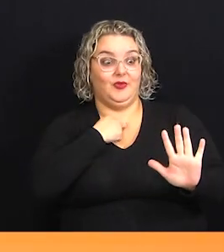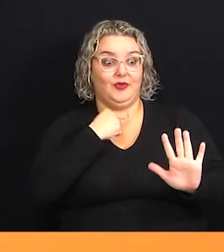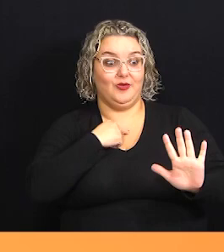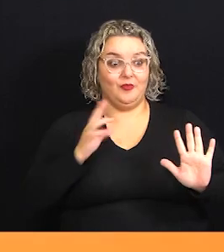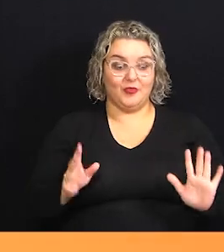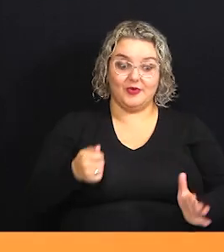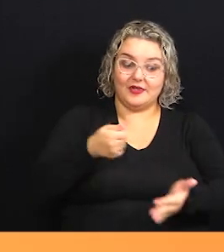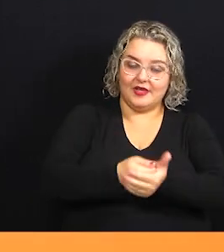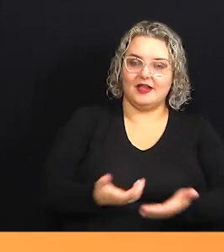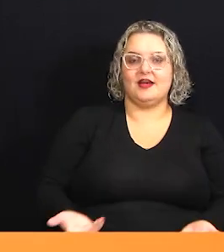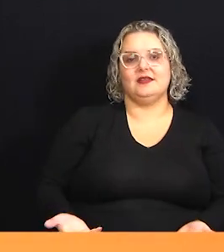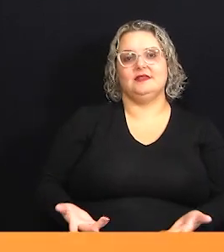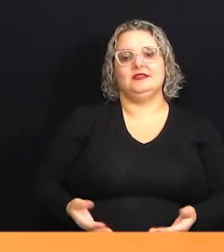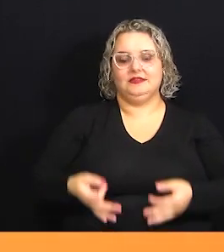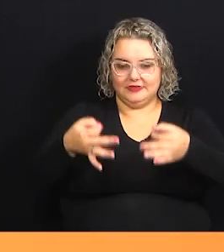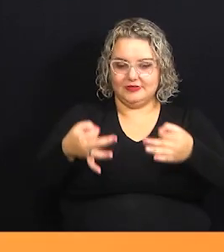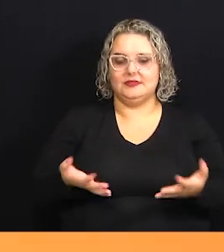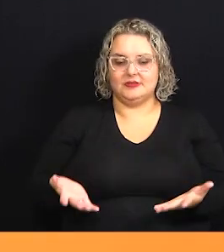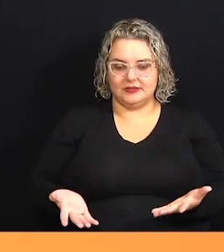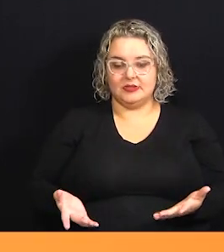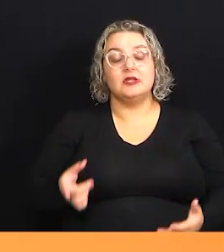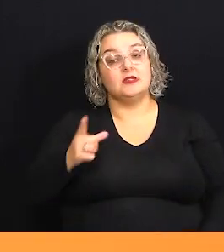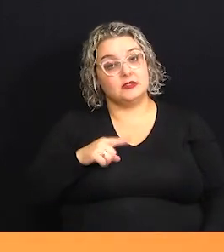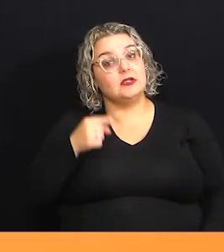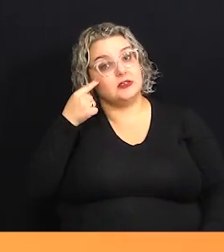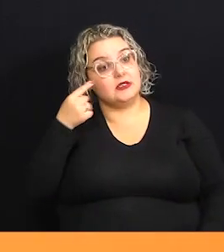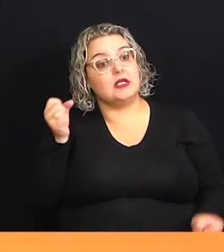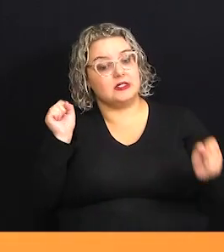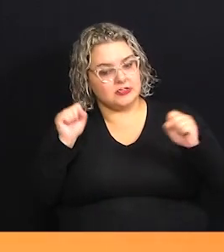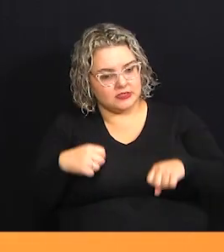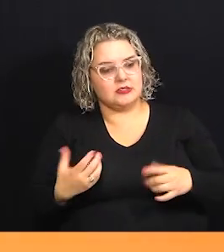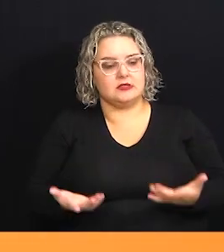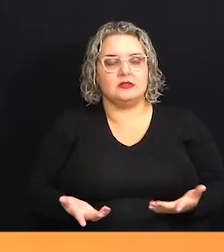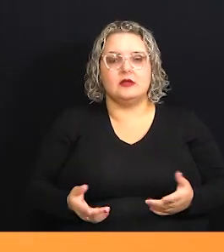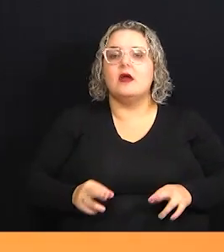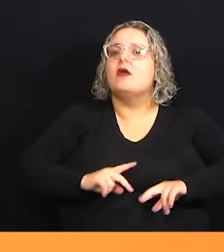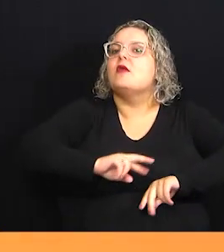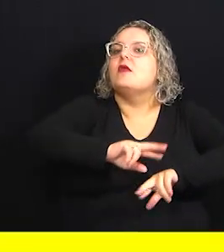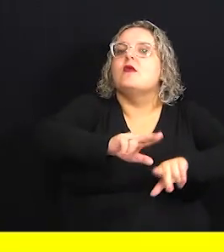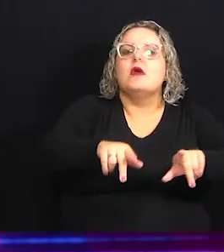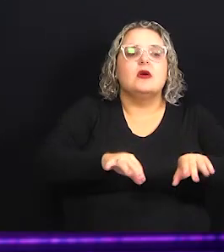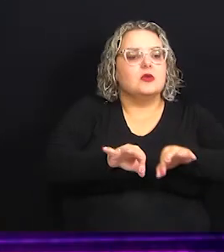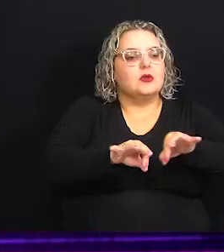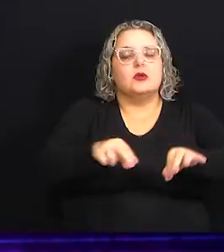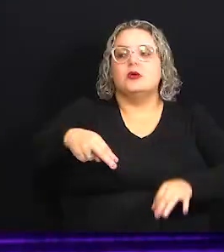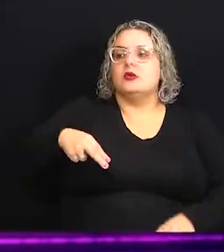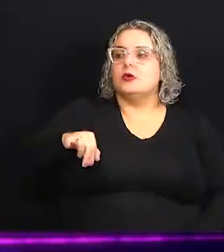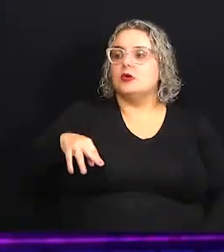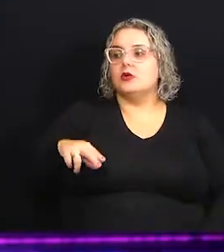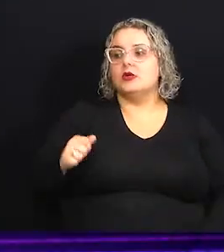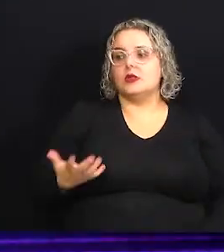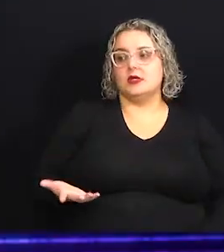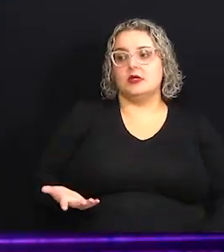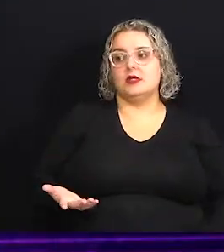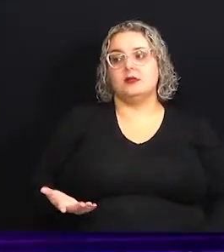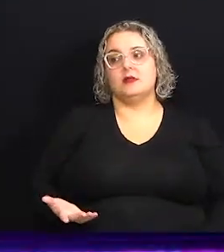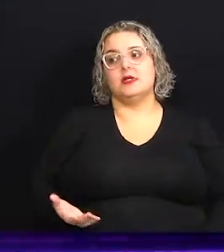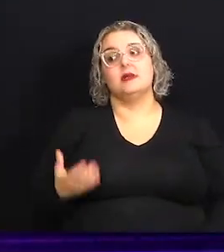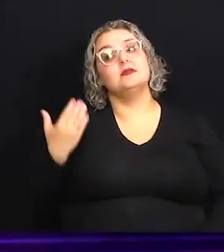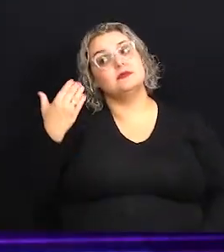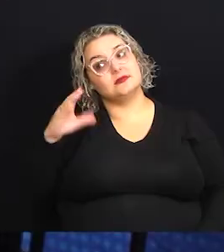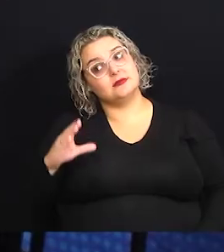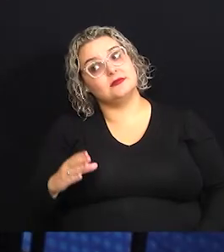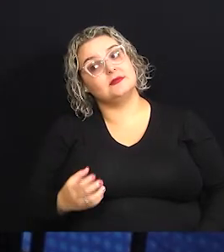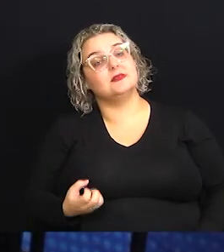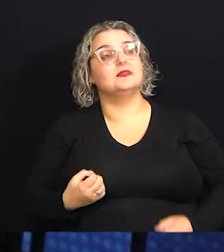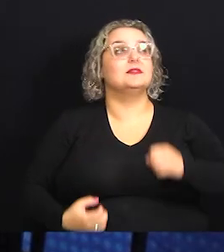certa. Mas não, eu tenho intenções, sim, de fazer vários projetos com a Nina. Mas como ela acabou de ser publicada, essa